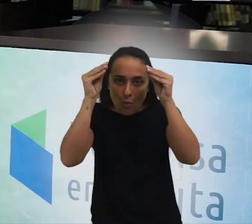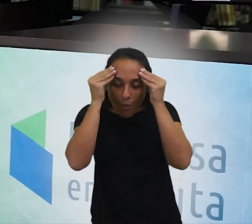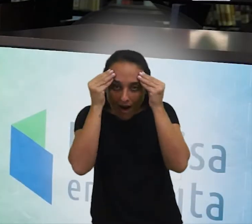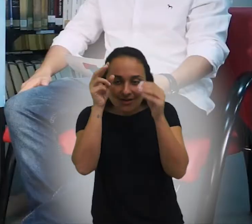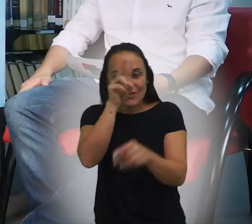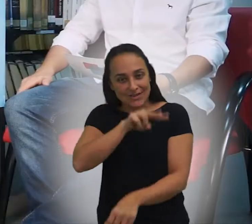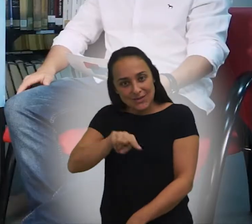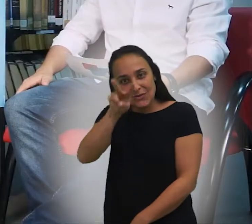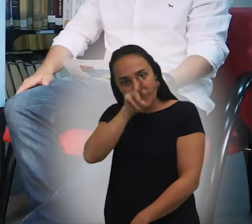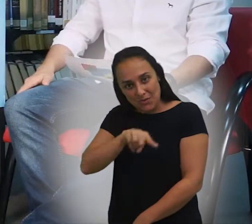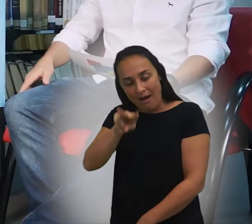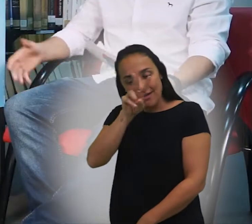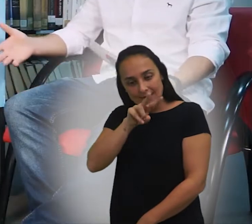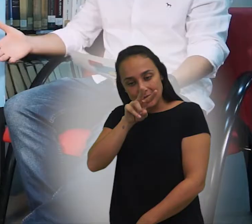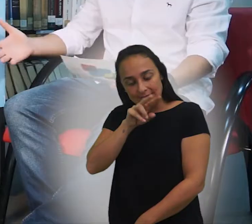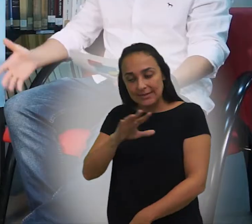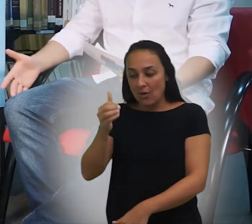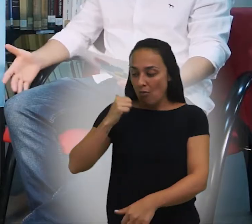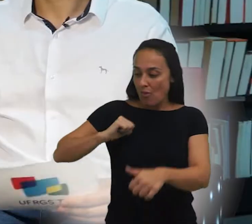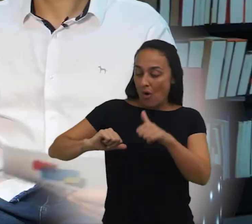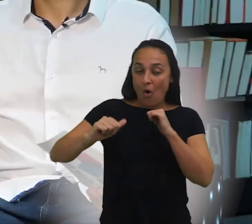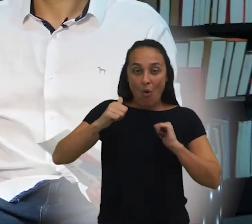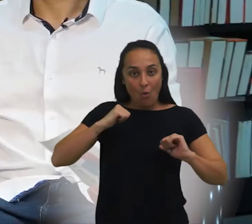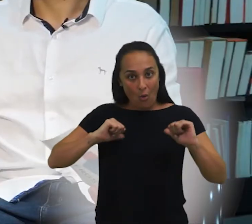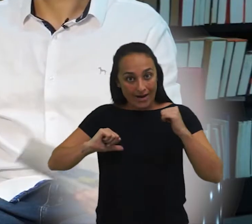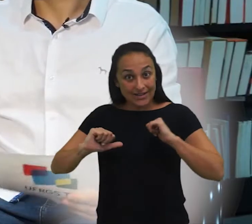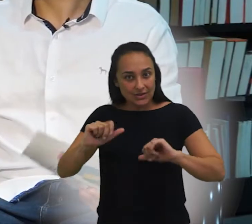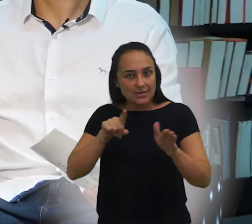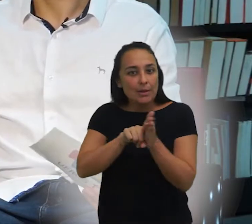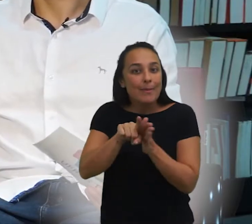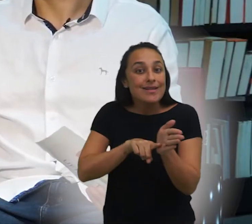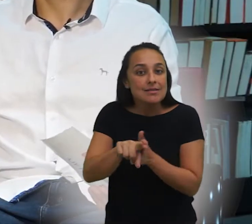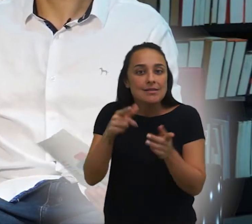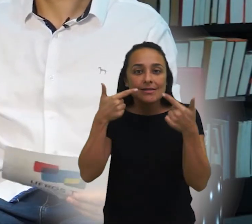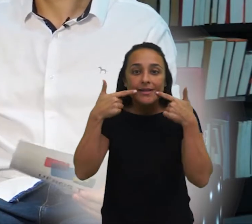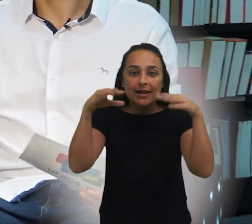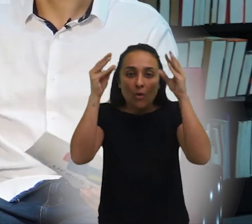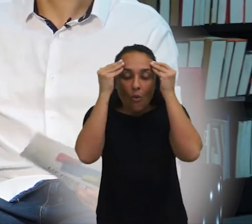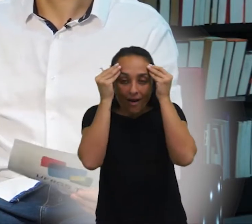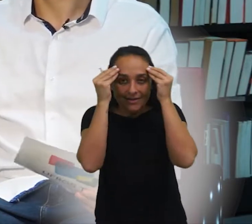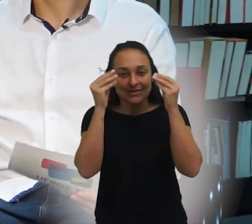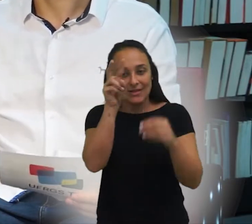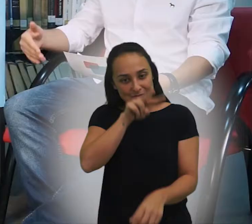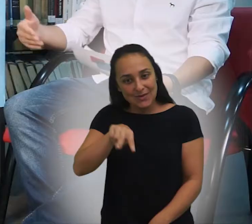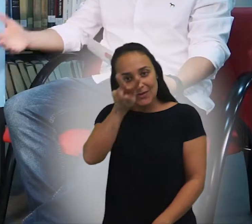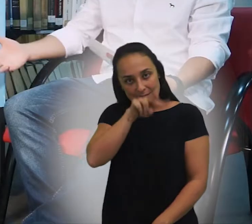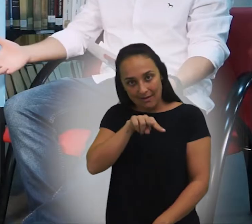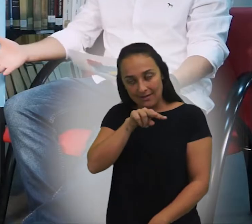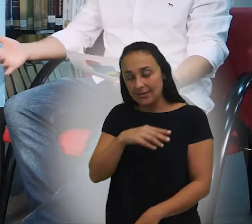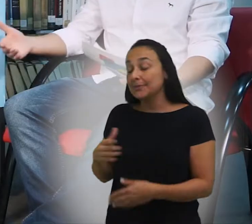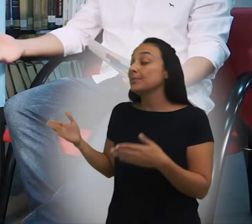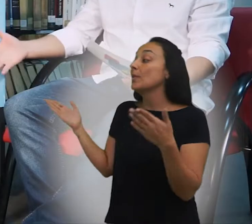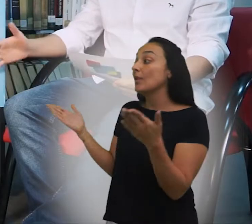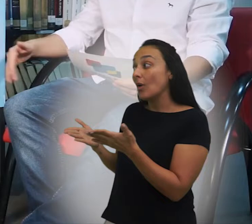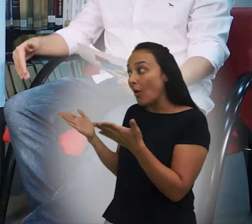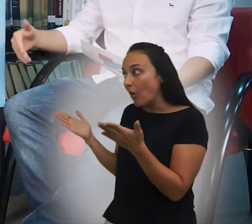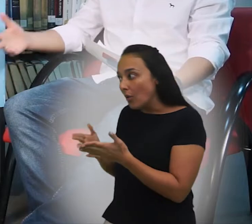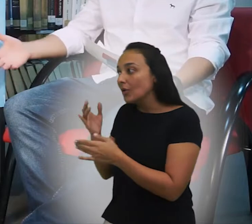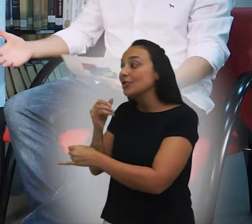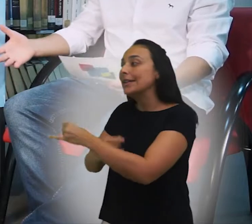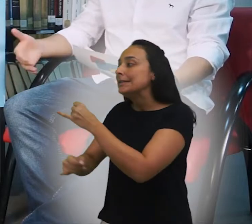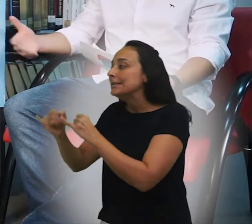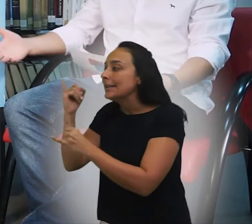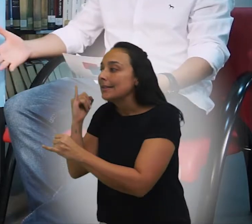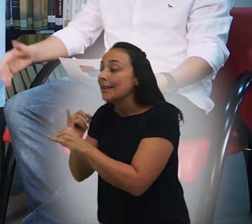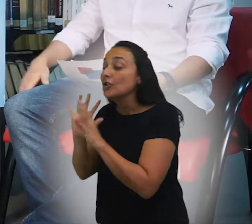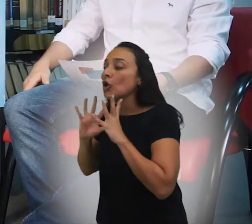linguagens visuais. Sim. Hoje, no momento de popularização em massa da internet, todo mundo tem acesso, internet, tablets,